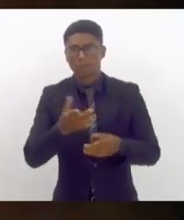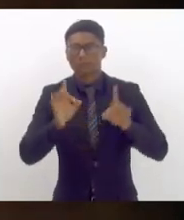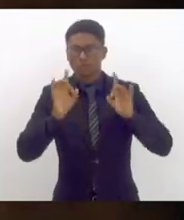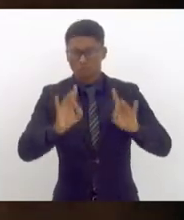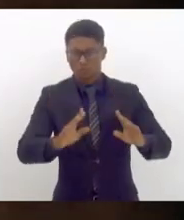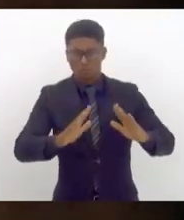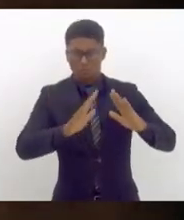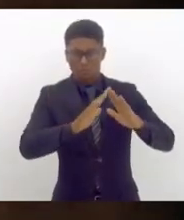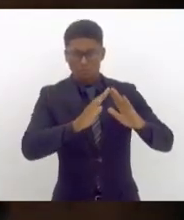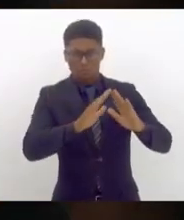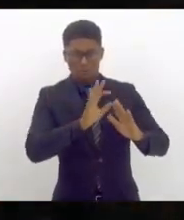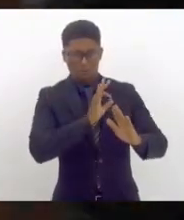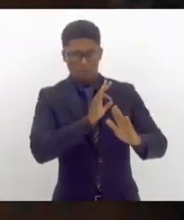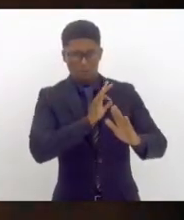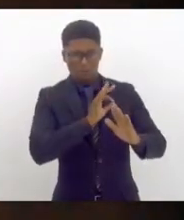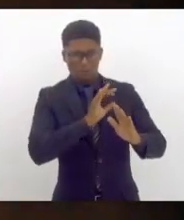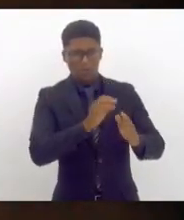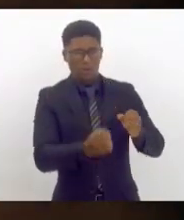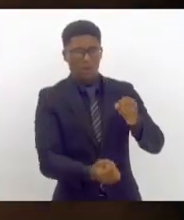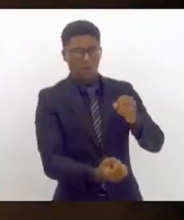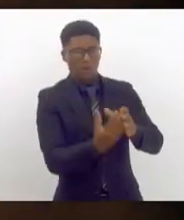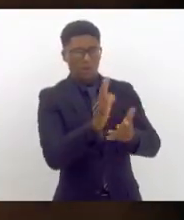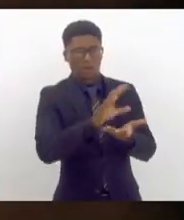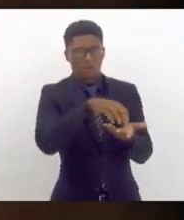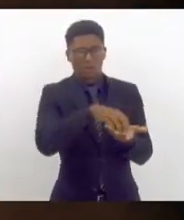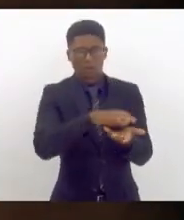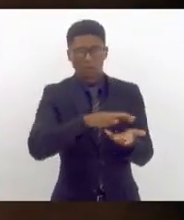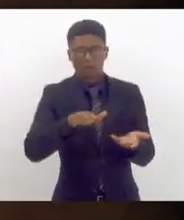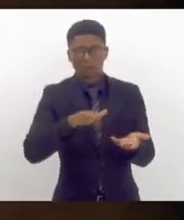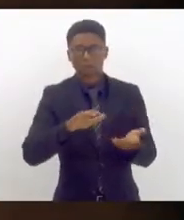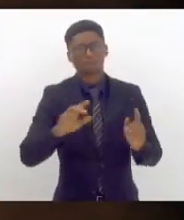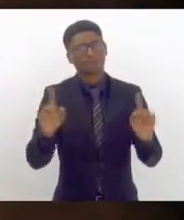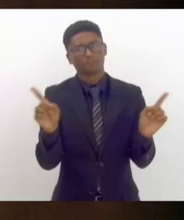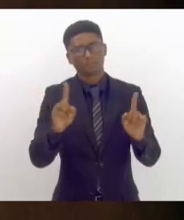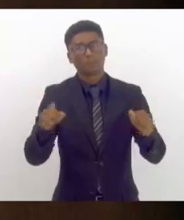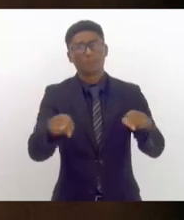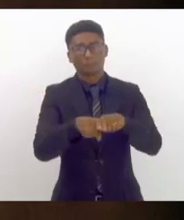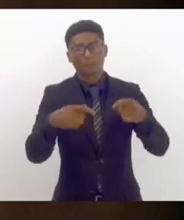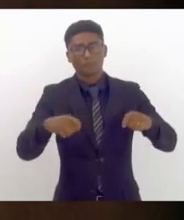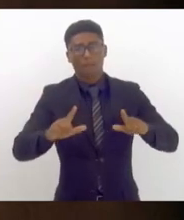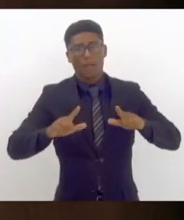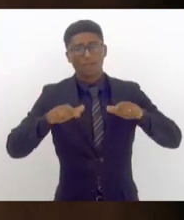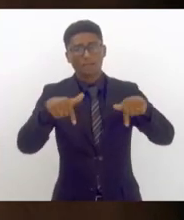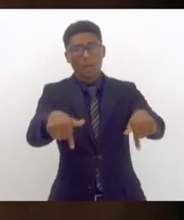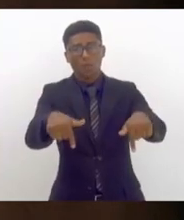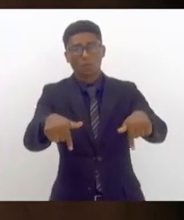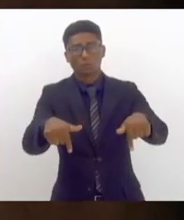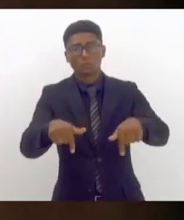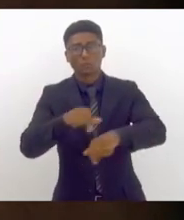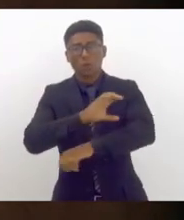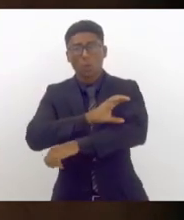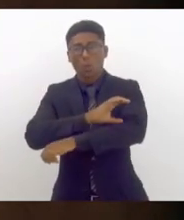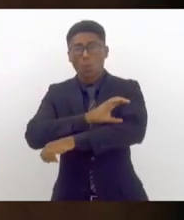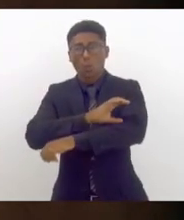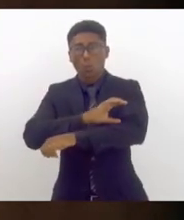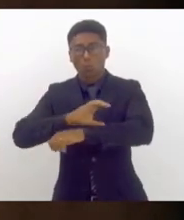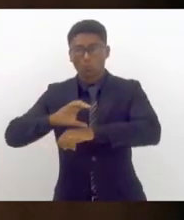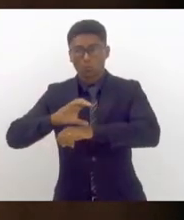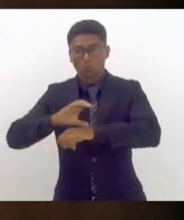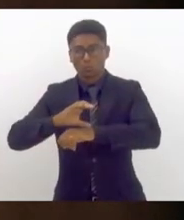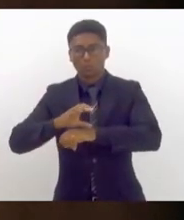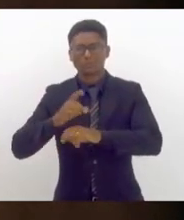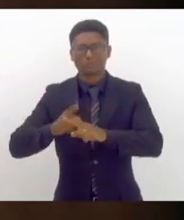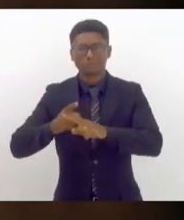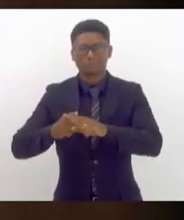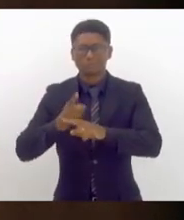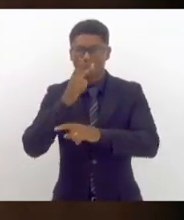delegacia. Só com delegacia. Nós temos que agir na questão cultural, na herança dessa cultura do